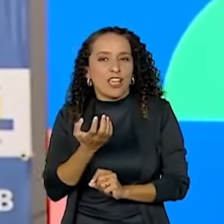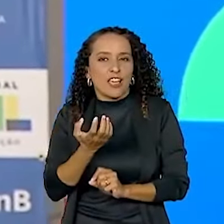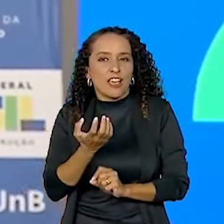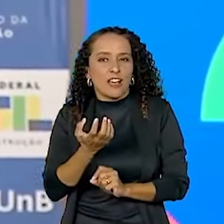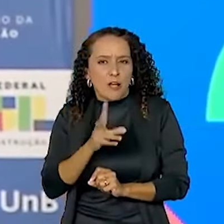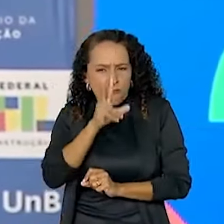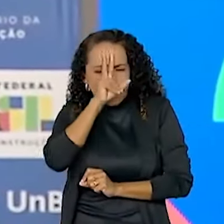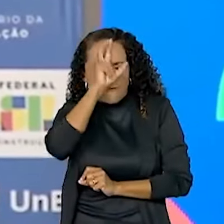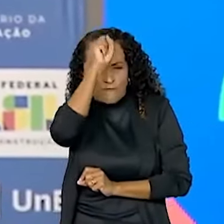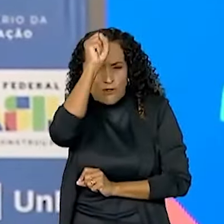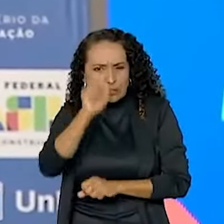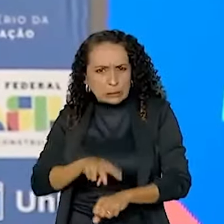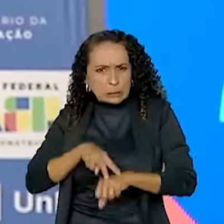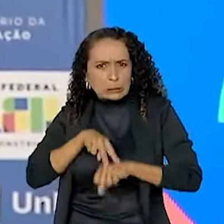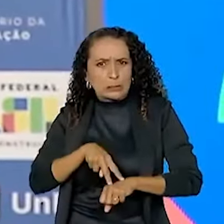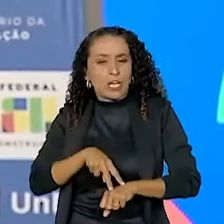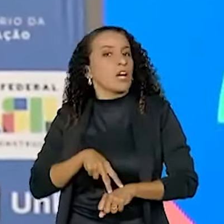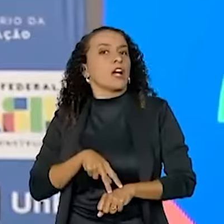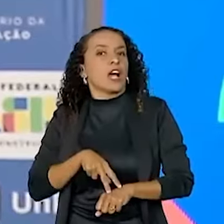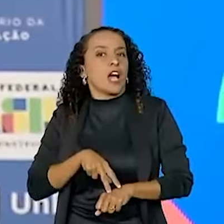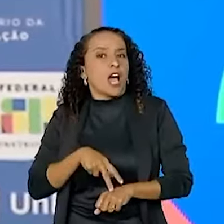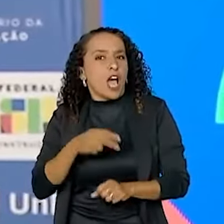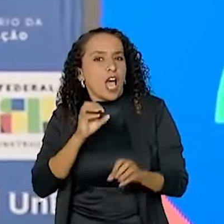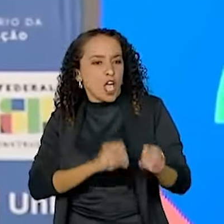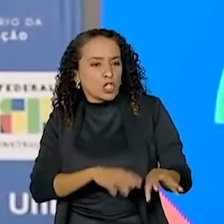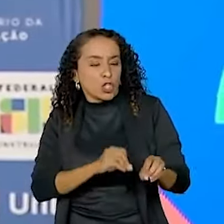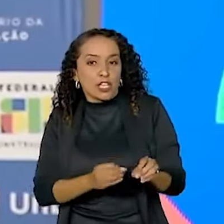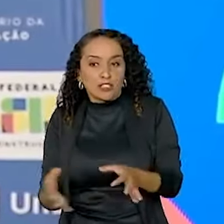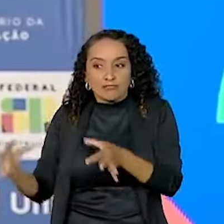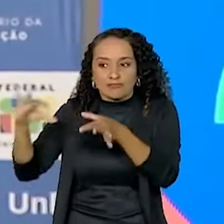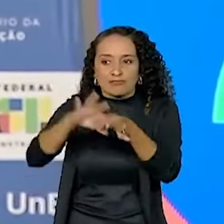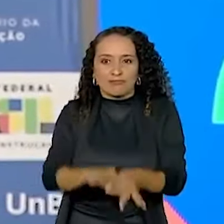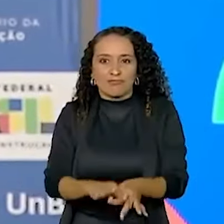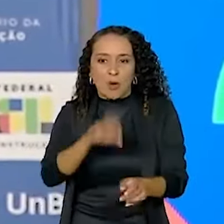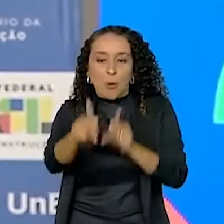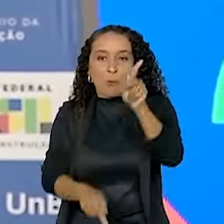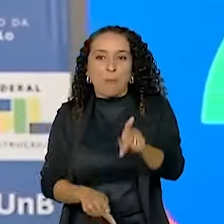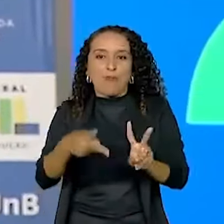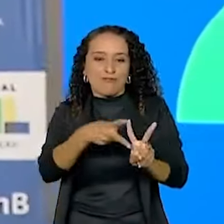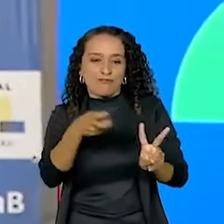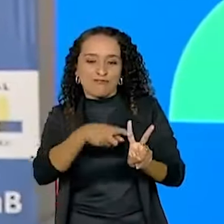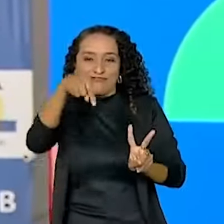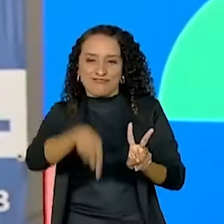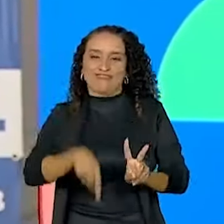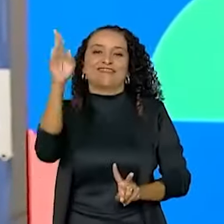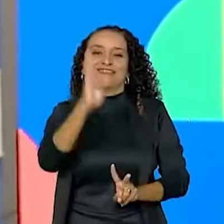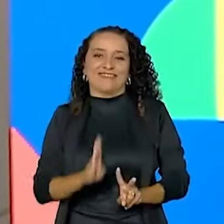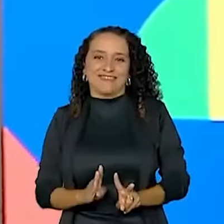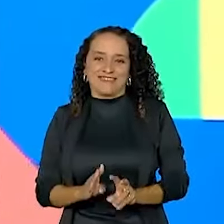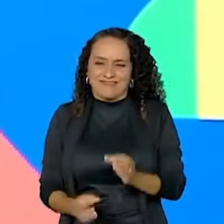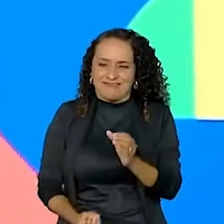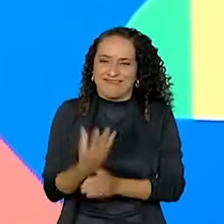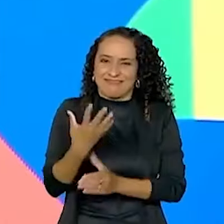muito a educação junto ao povo indígena desse país e formar